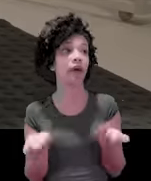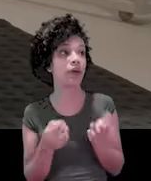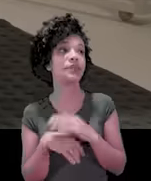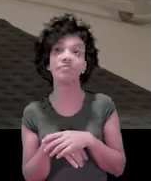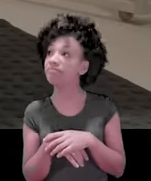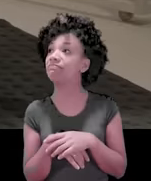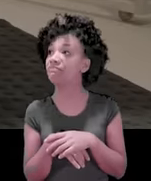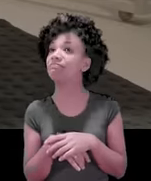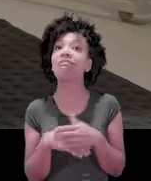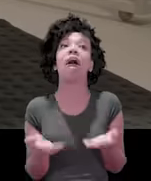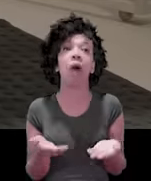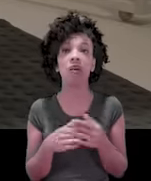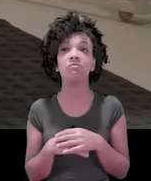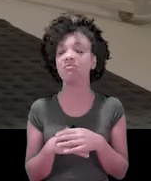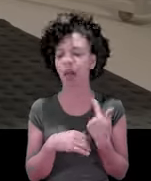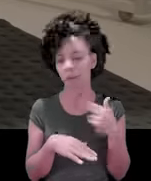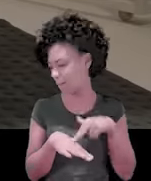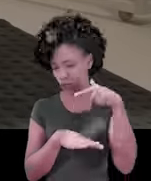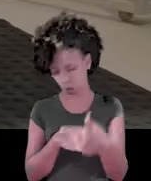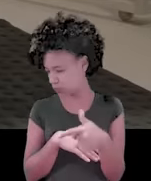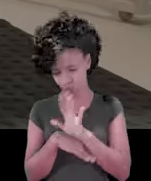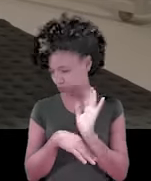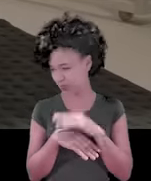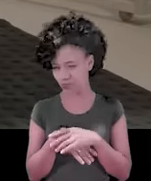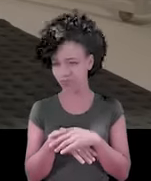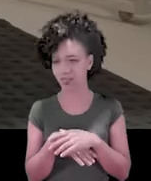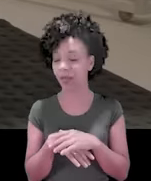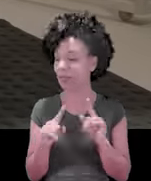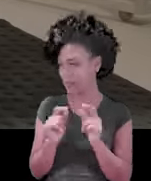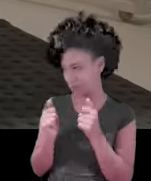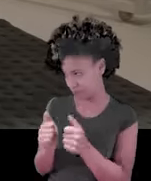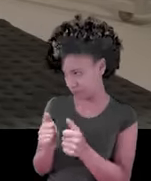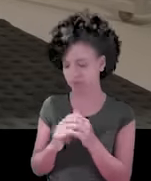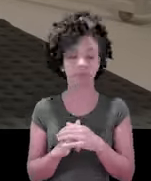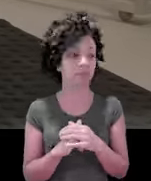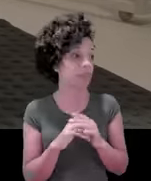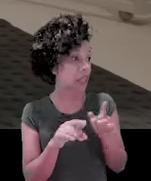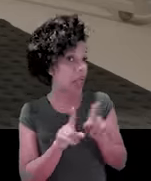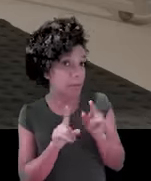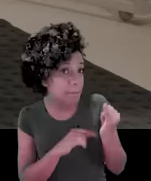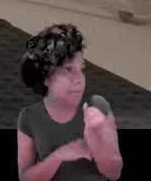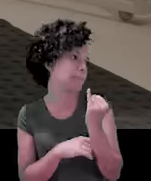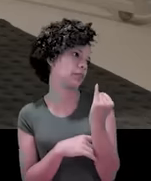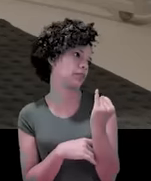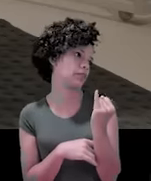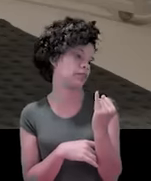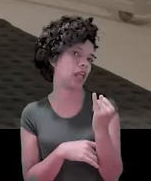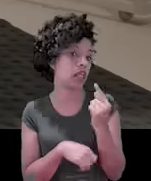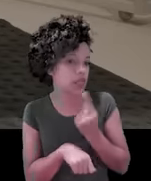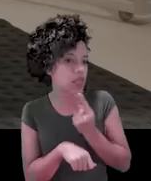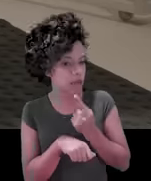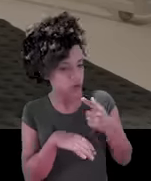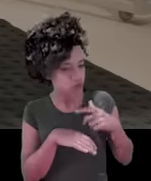falar agora vamos vamos ver amor que joga aqui vamos lá aí Isso foi um fator muito importante deu